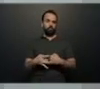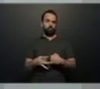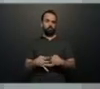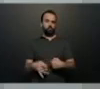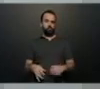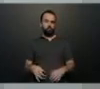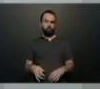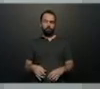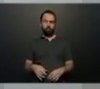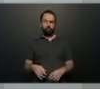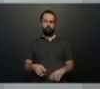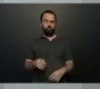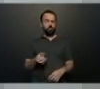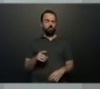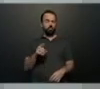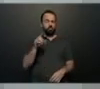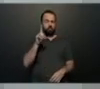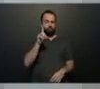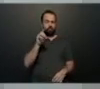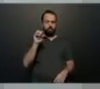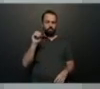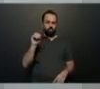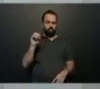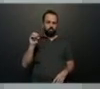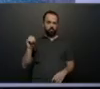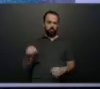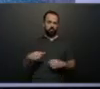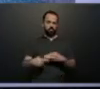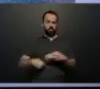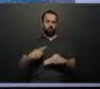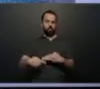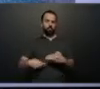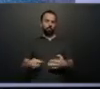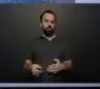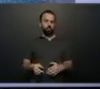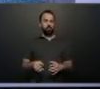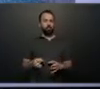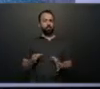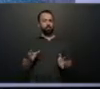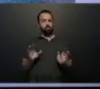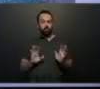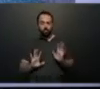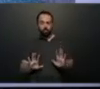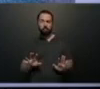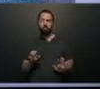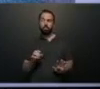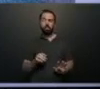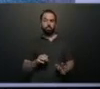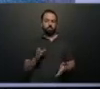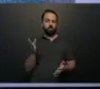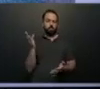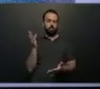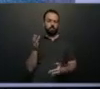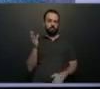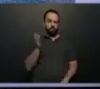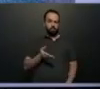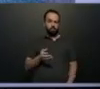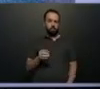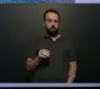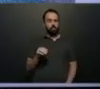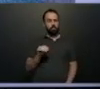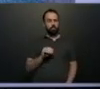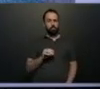vidro ele é 100% reaproveitável, né, mas infelizmente só 50% do material